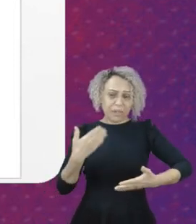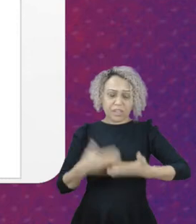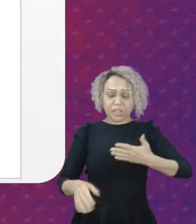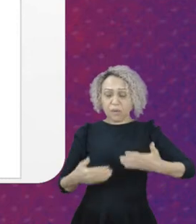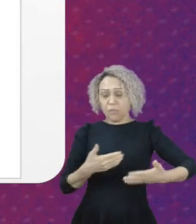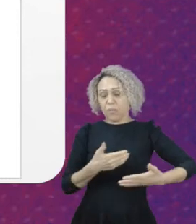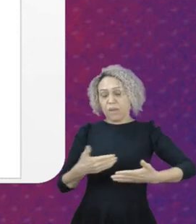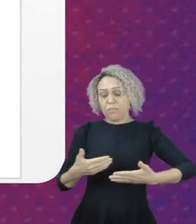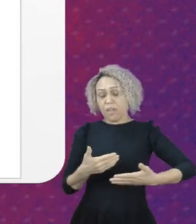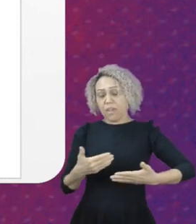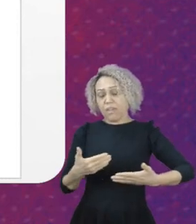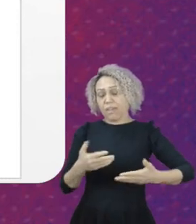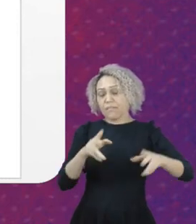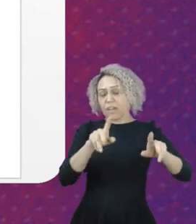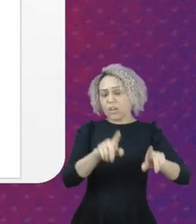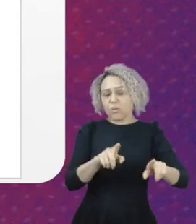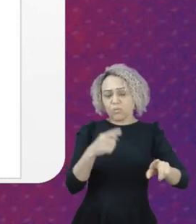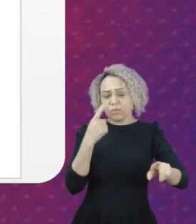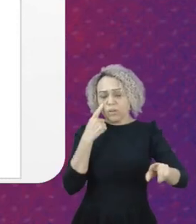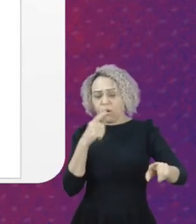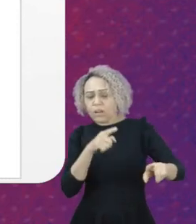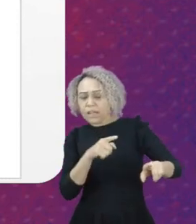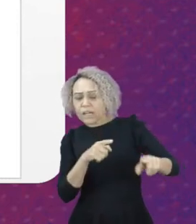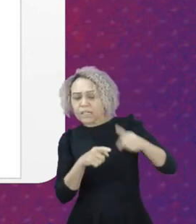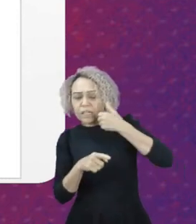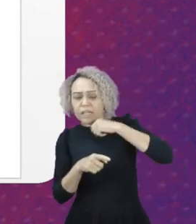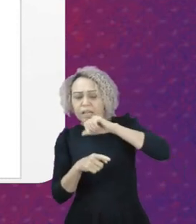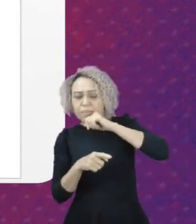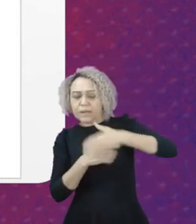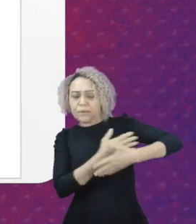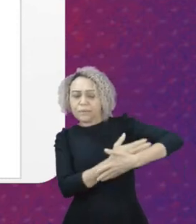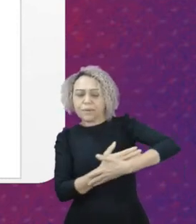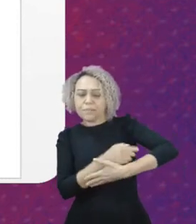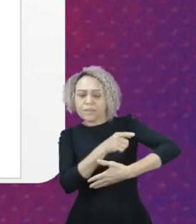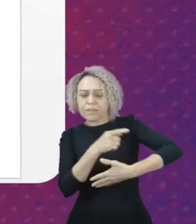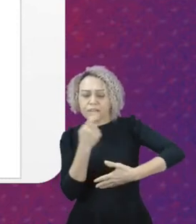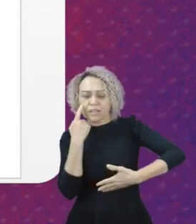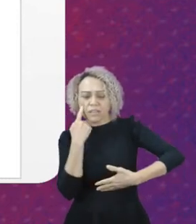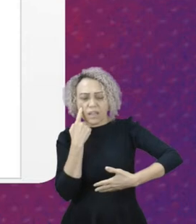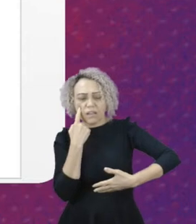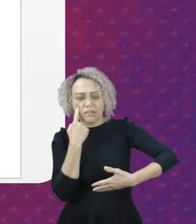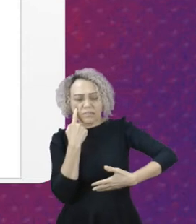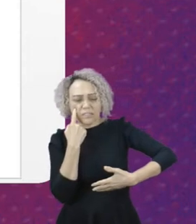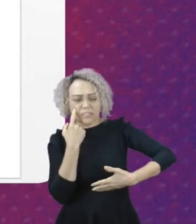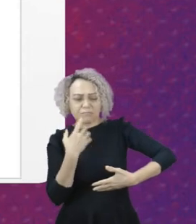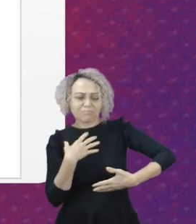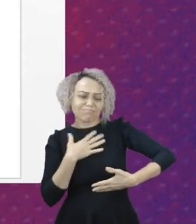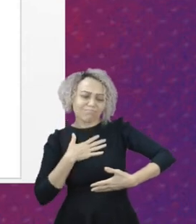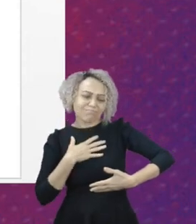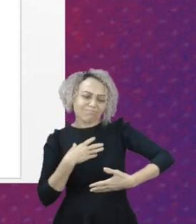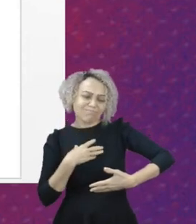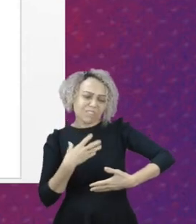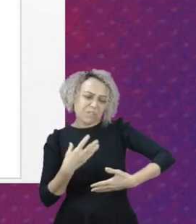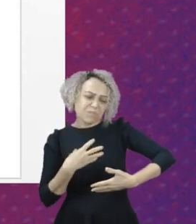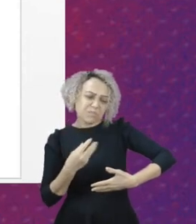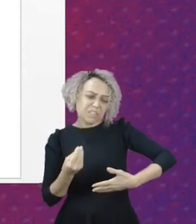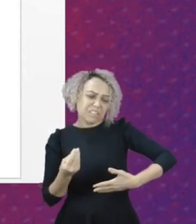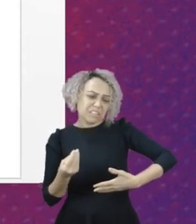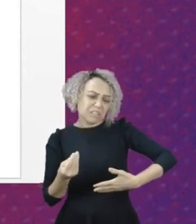realizar algum procedimento para que passe aquela dor, enfim. E a